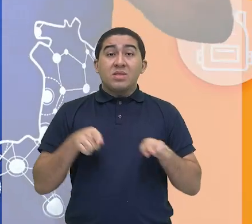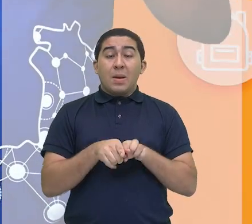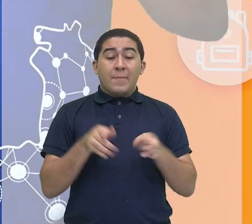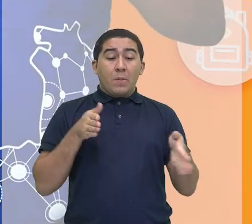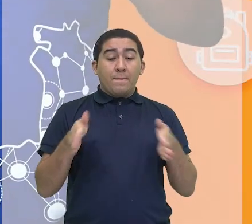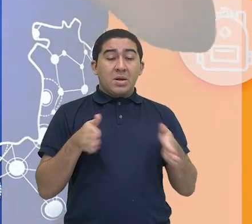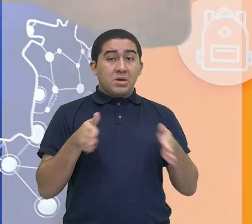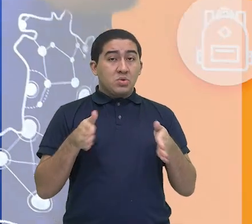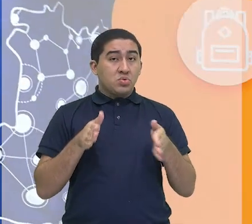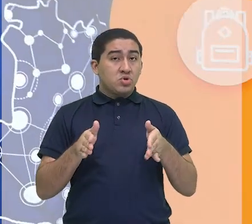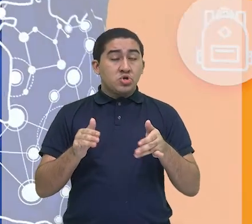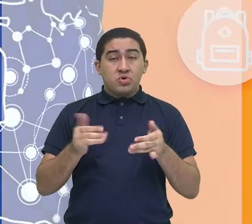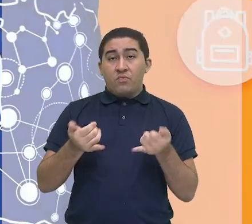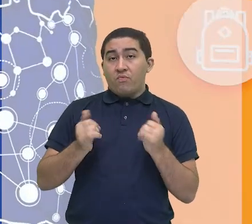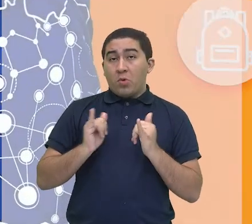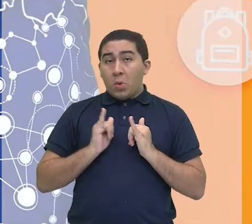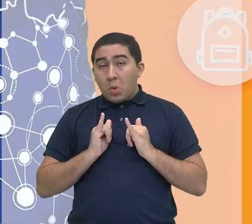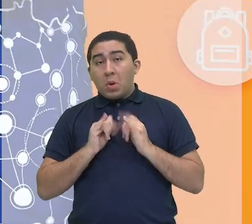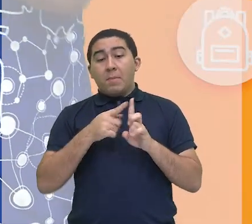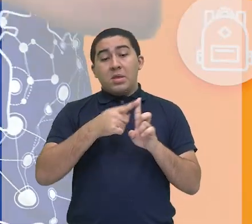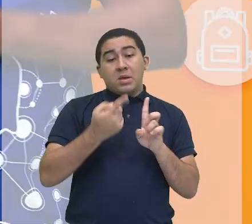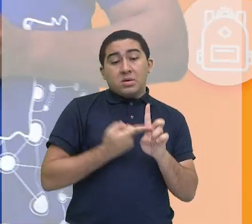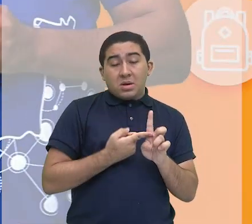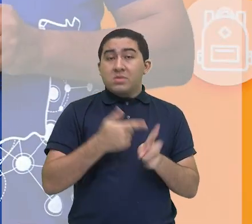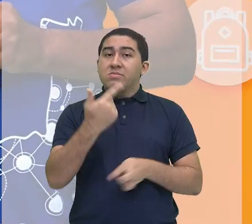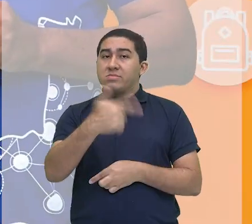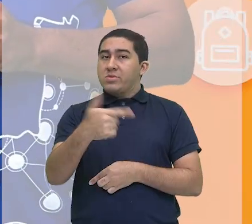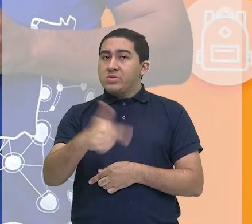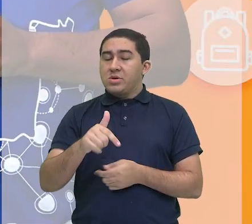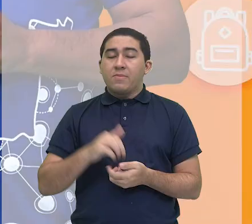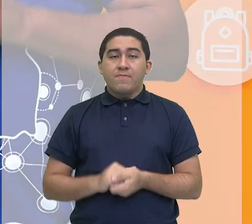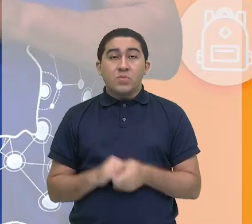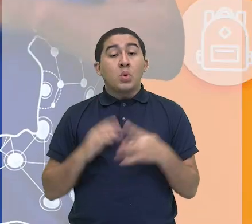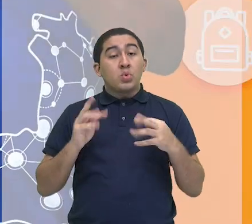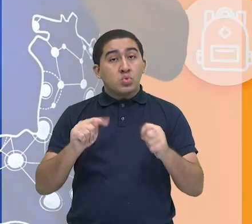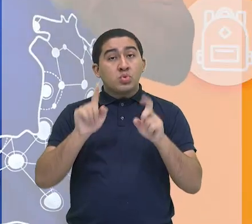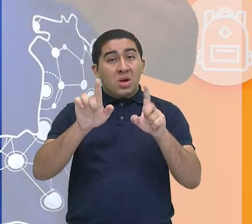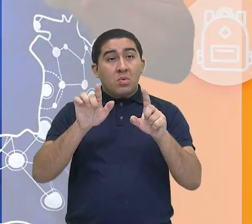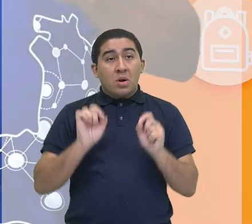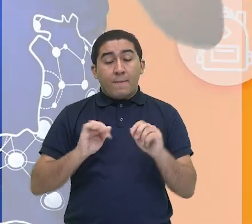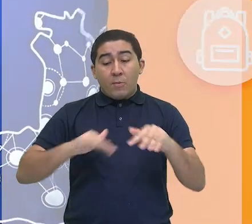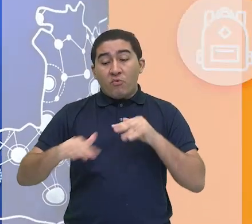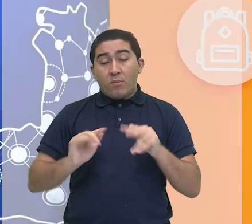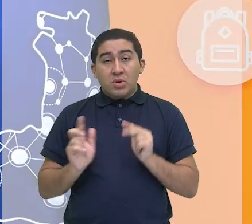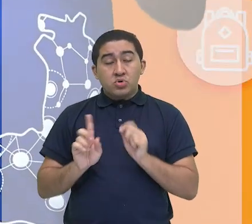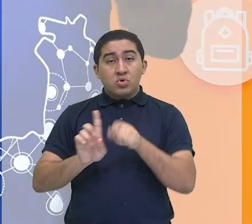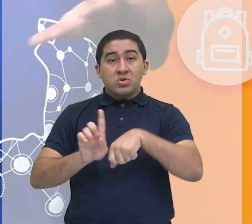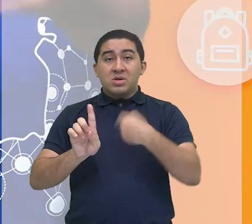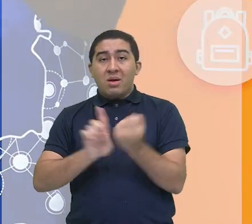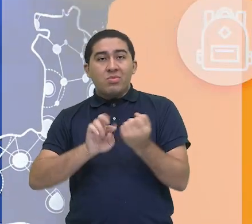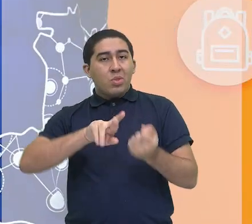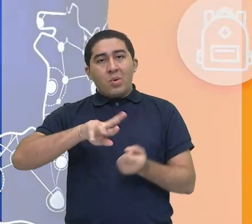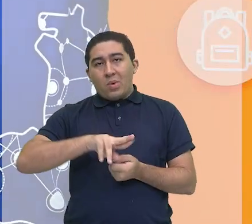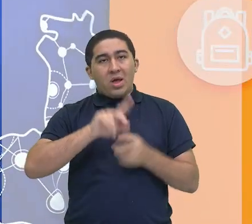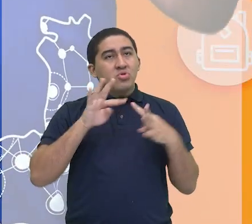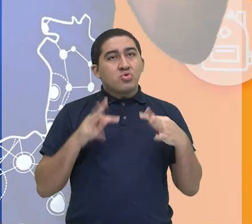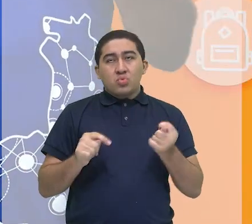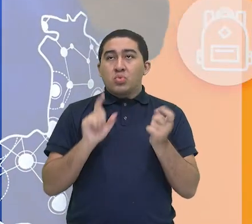tudo foi conquista, foi fruto de militância, né? Então, e não pense que tudo caiu do céu e